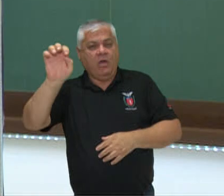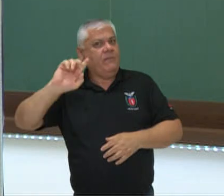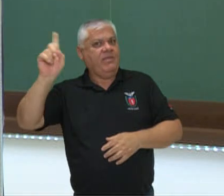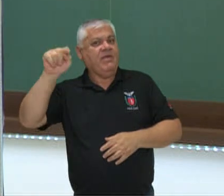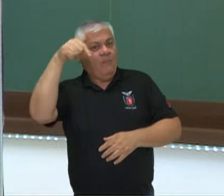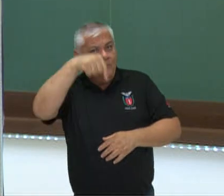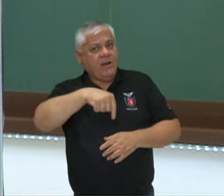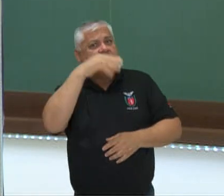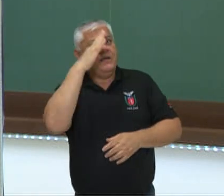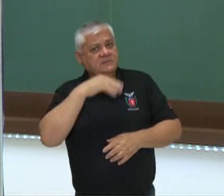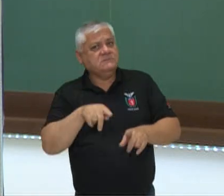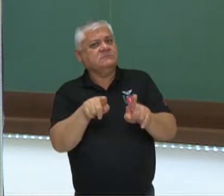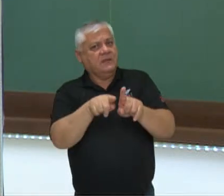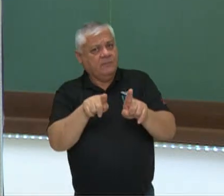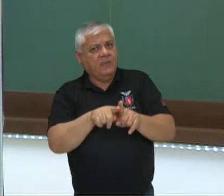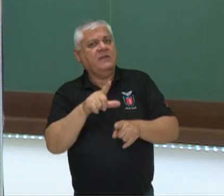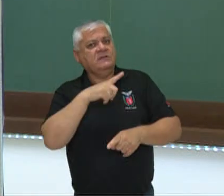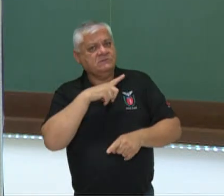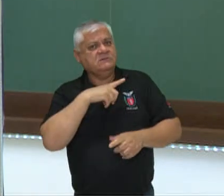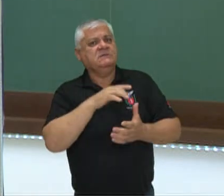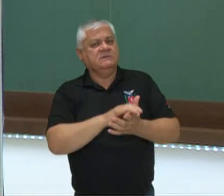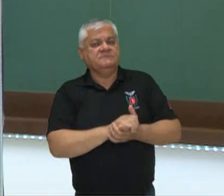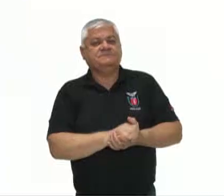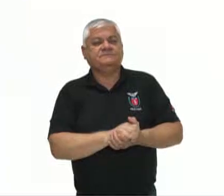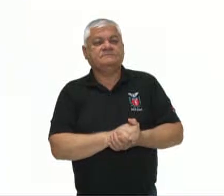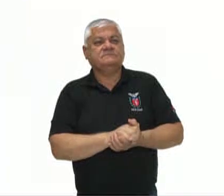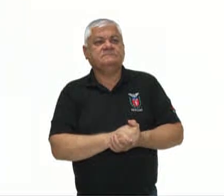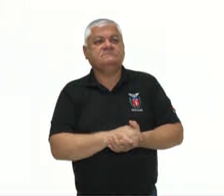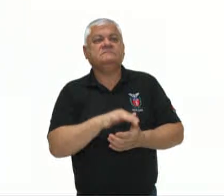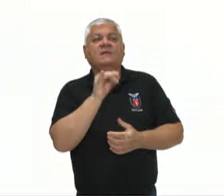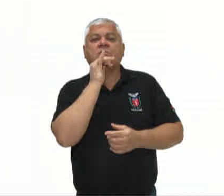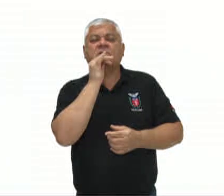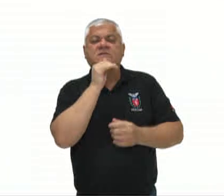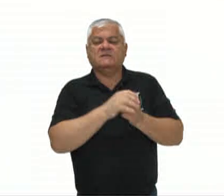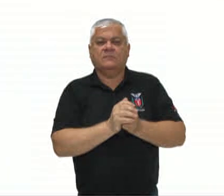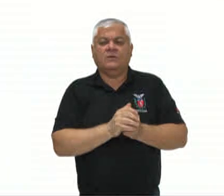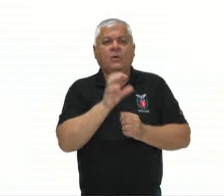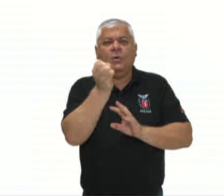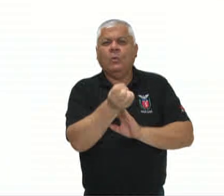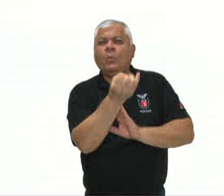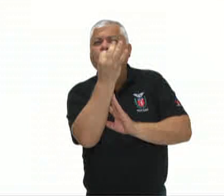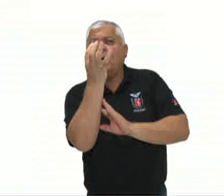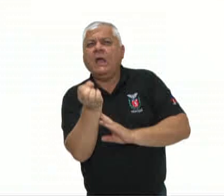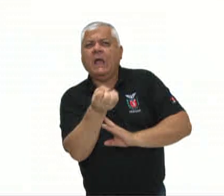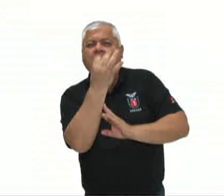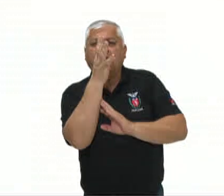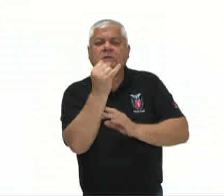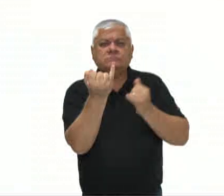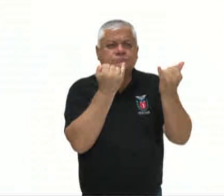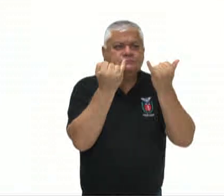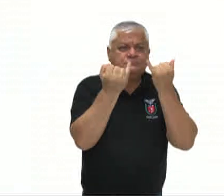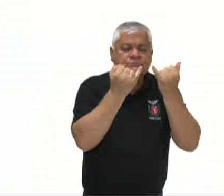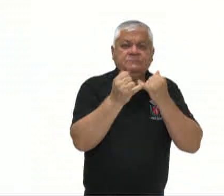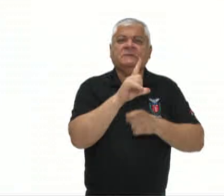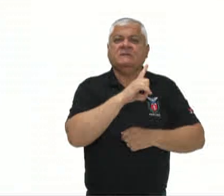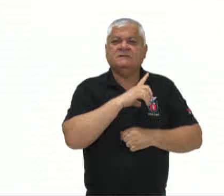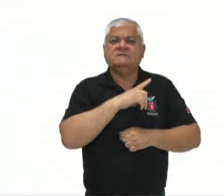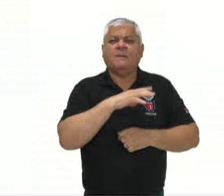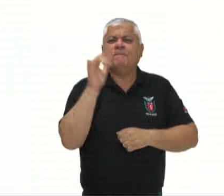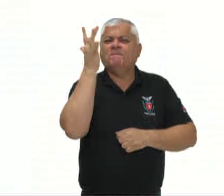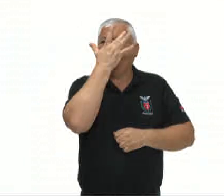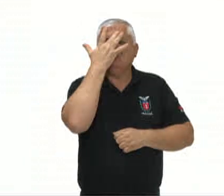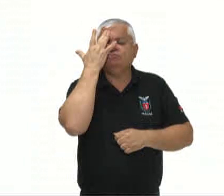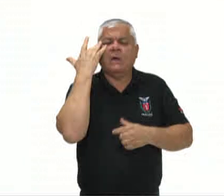aqui havia um outro sentido, né? Pelos últimos dados recebidos oficialmente, o efetivo de flagelados